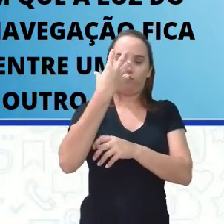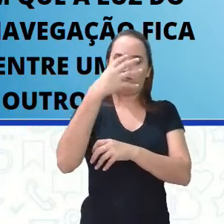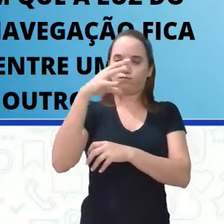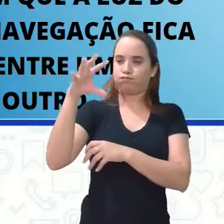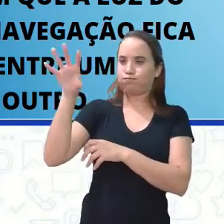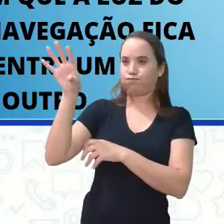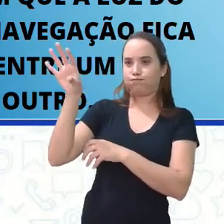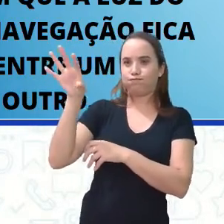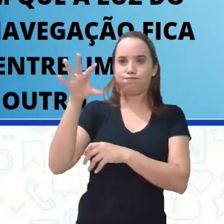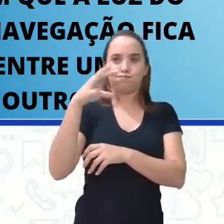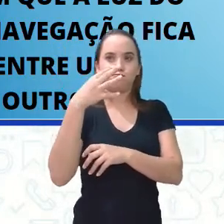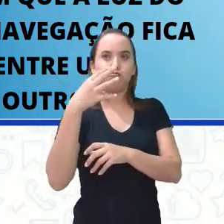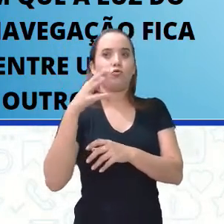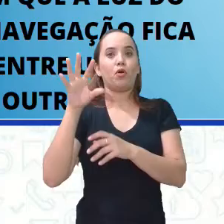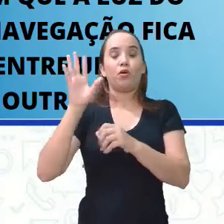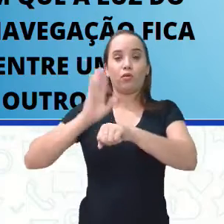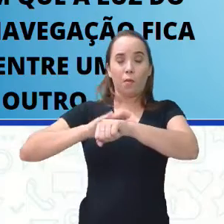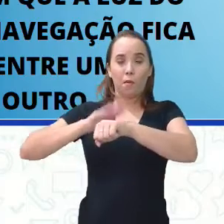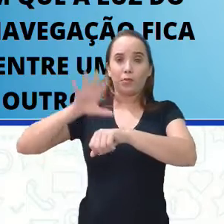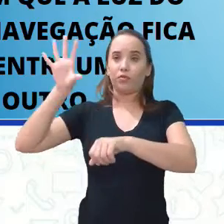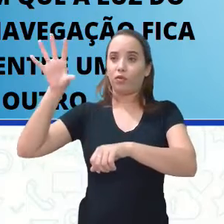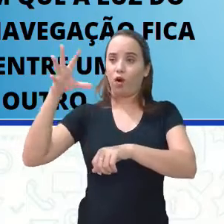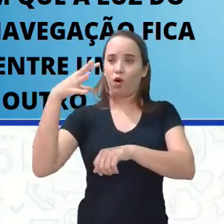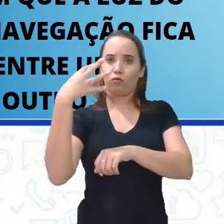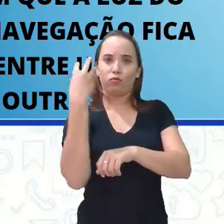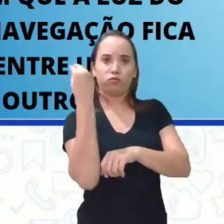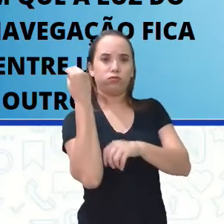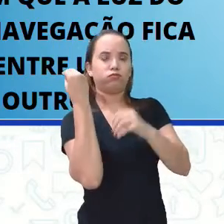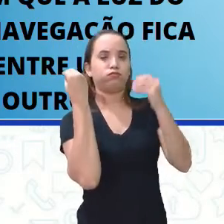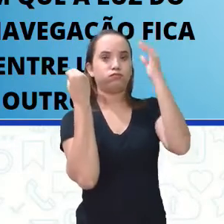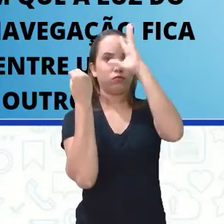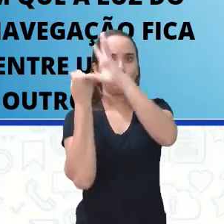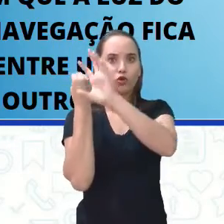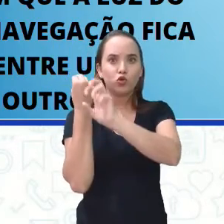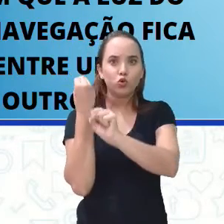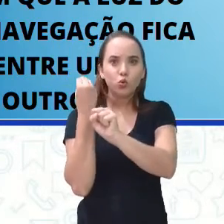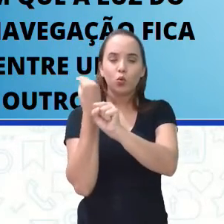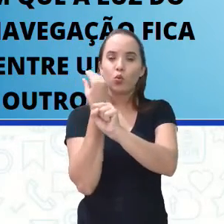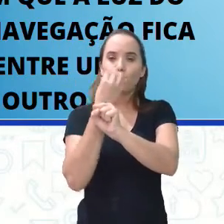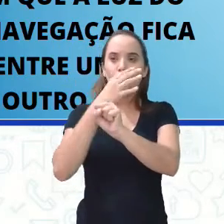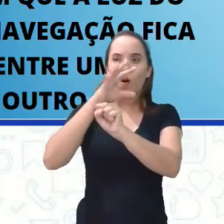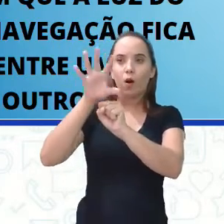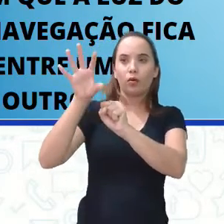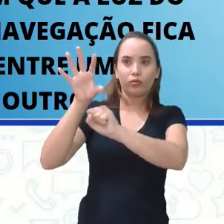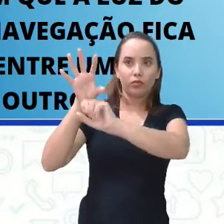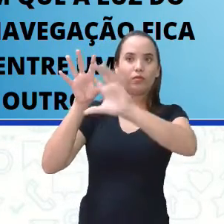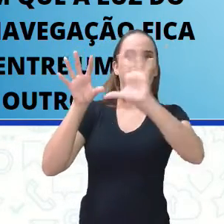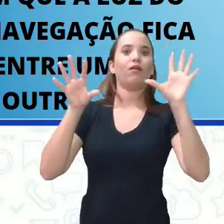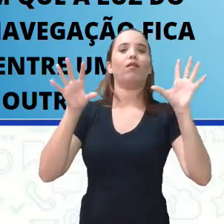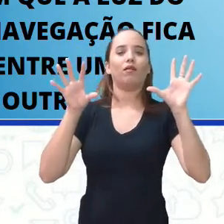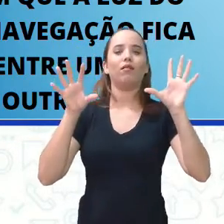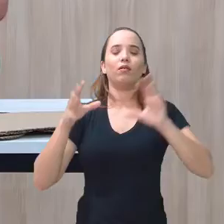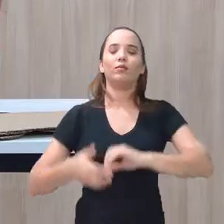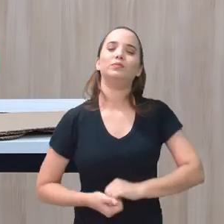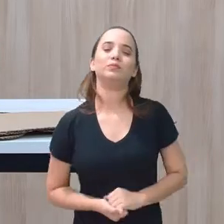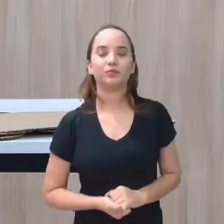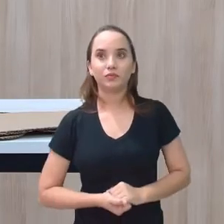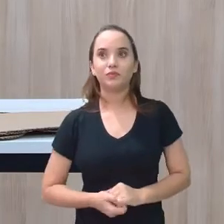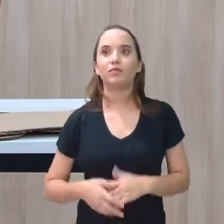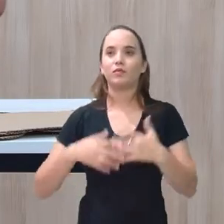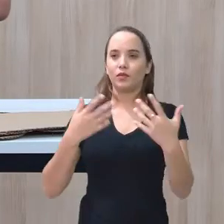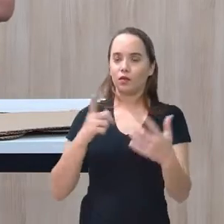eclipse. Então, a gente vai ficar com o primeiro, não é? A primeira informação, que é a questão de